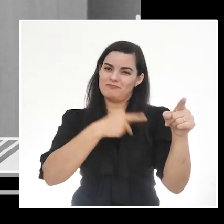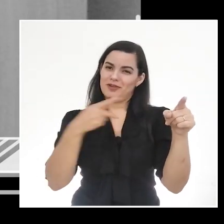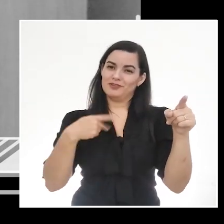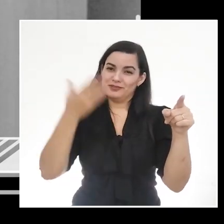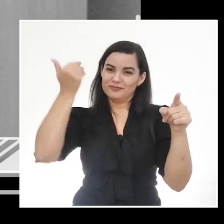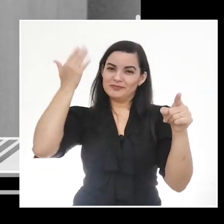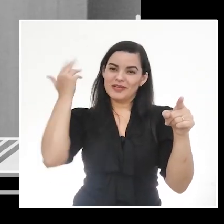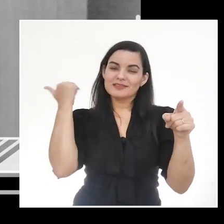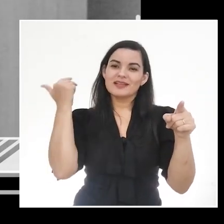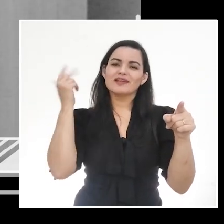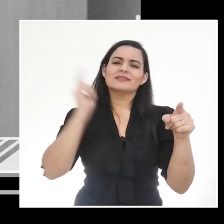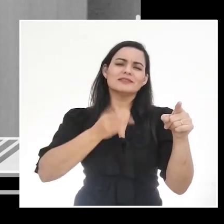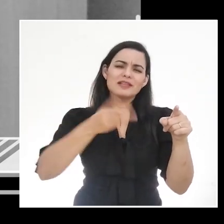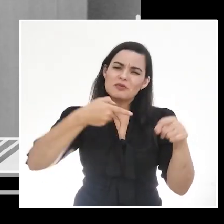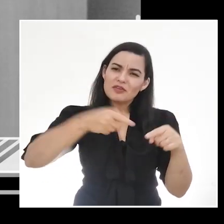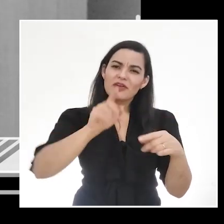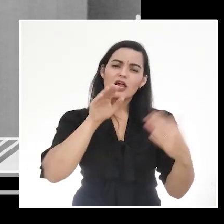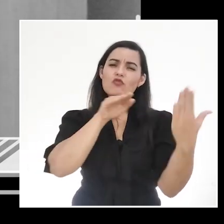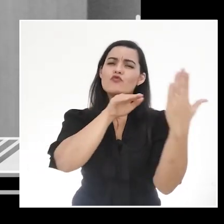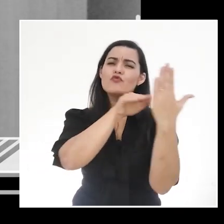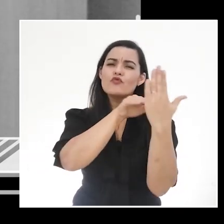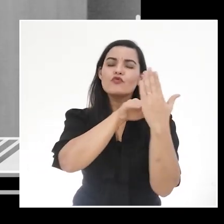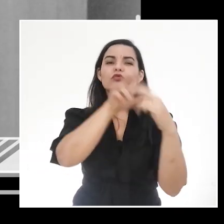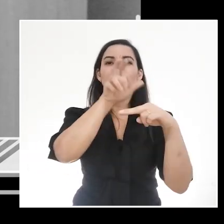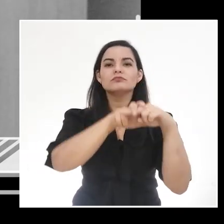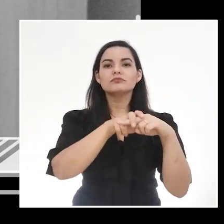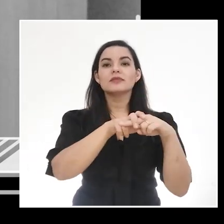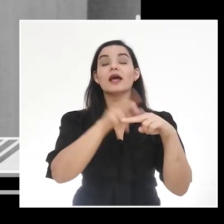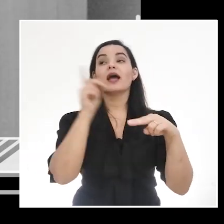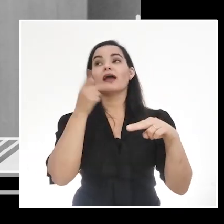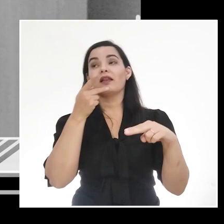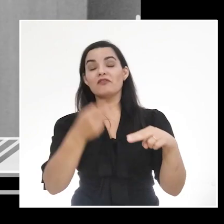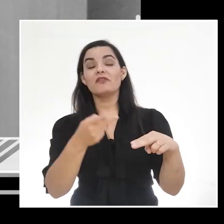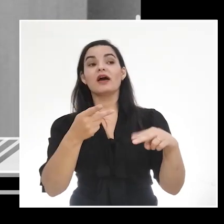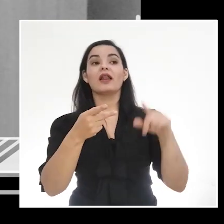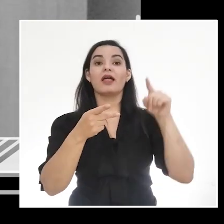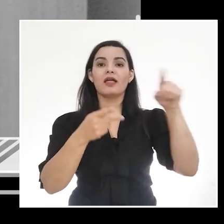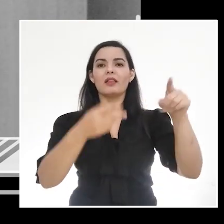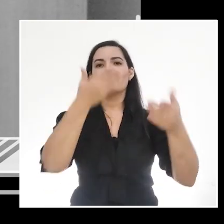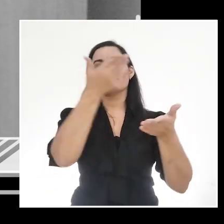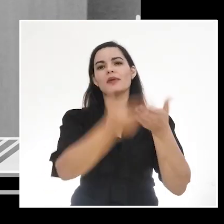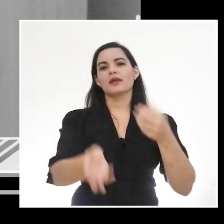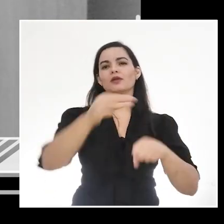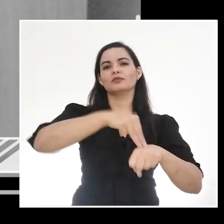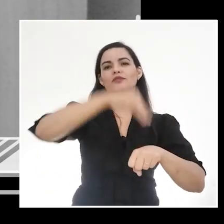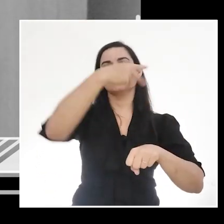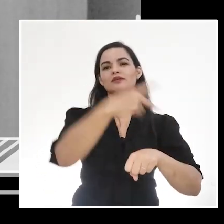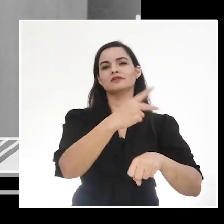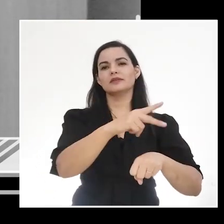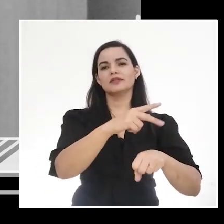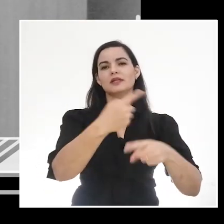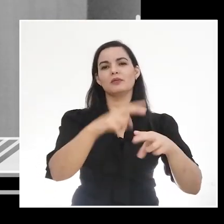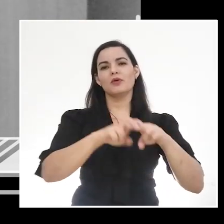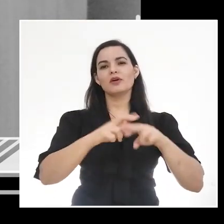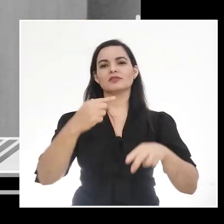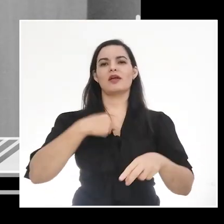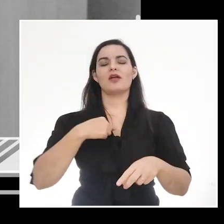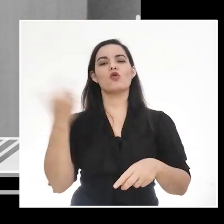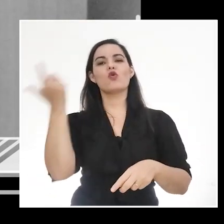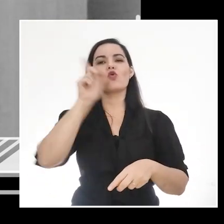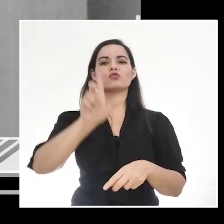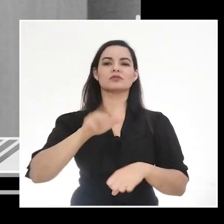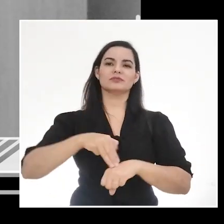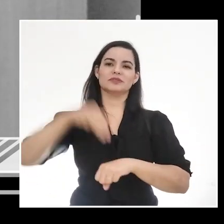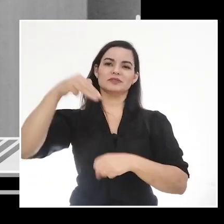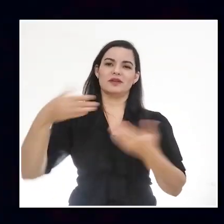seguros, é membro da igreja dele, já está velhinho, fica lá no fundo. E ele diz o seguinte: ele perdeu o ministério dele para